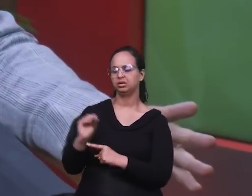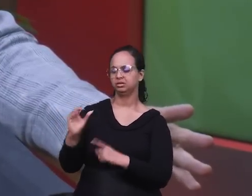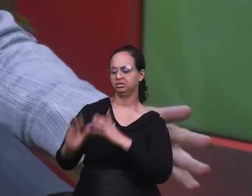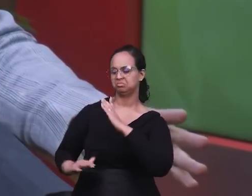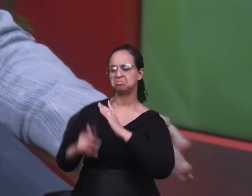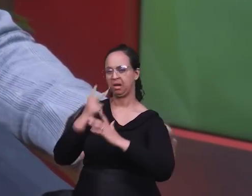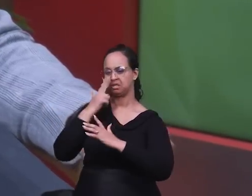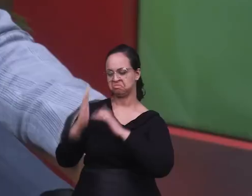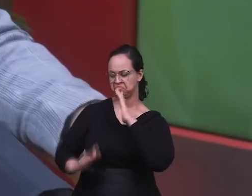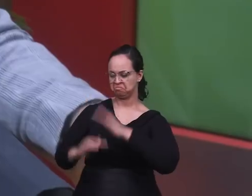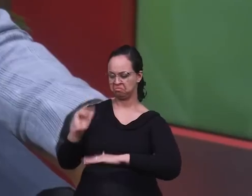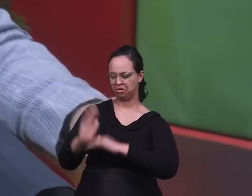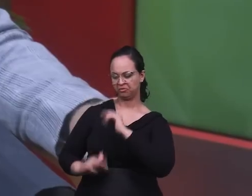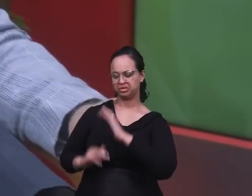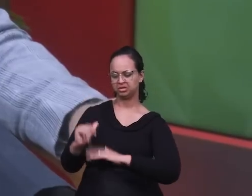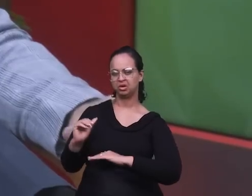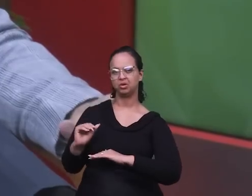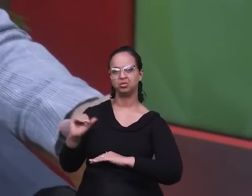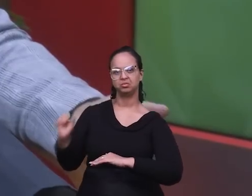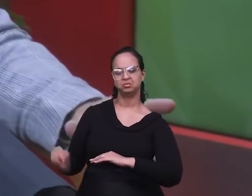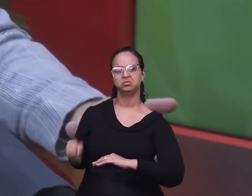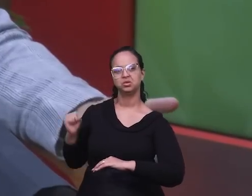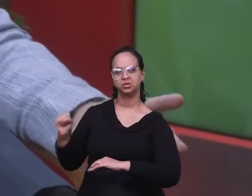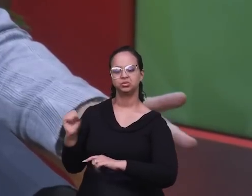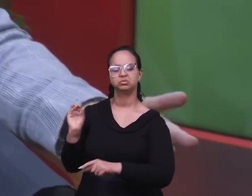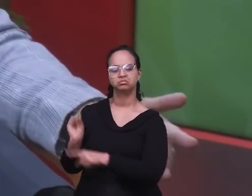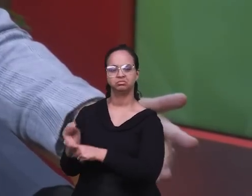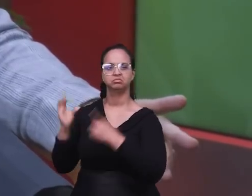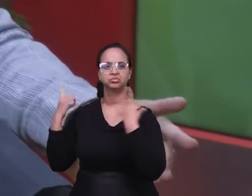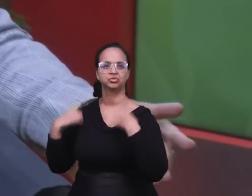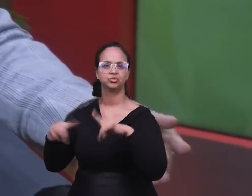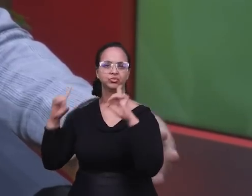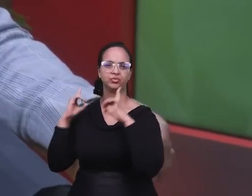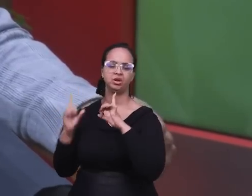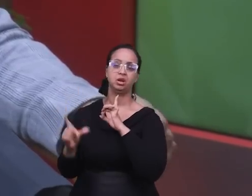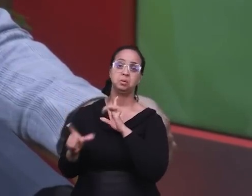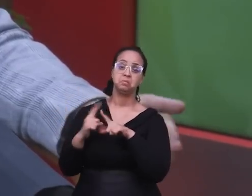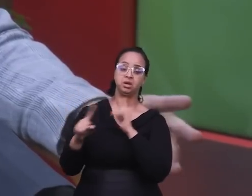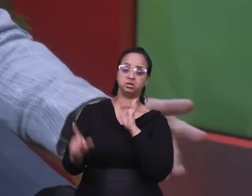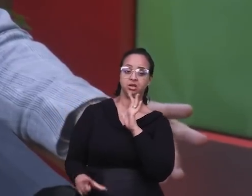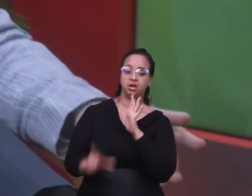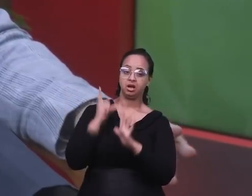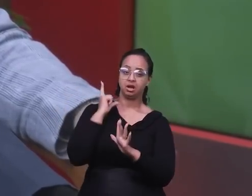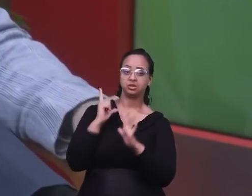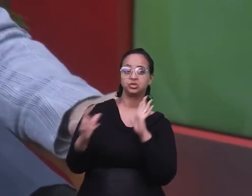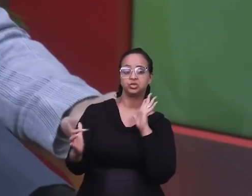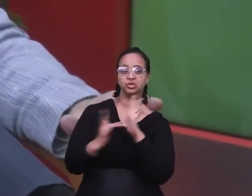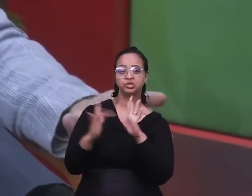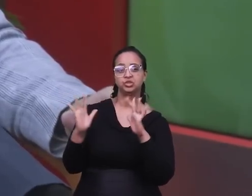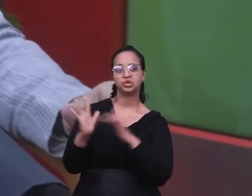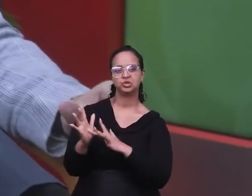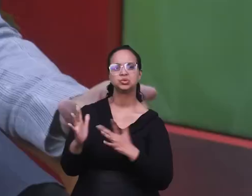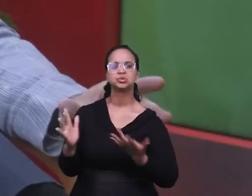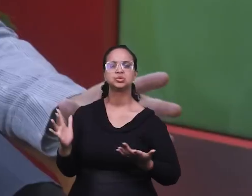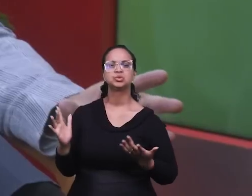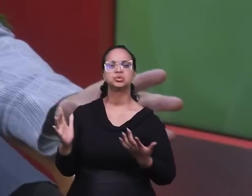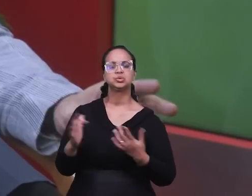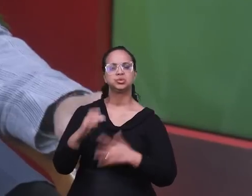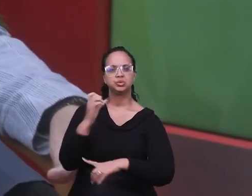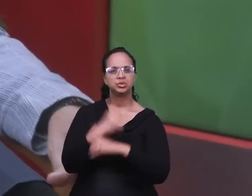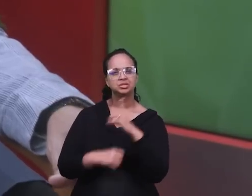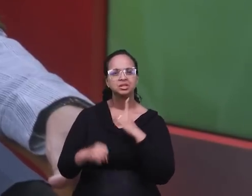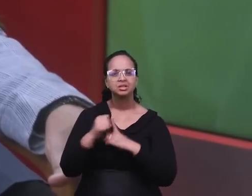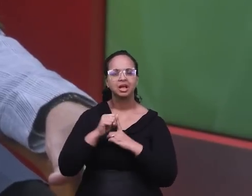ovelhas. E desde os tempos do Senhor Jesus, né? Antes do Senhor Jesus já, né? A